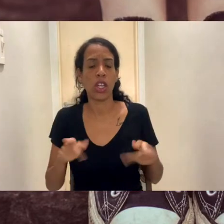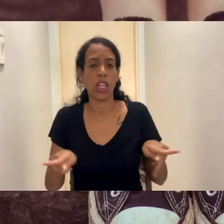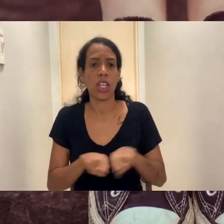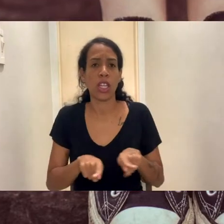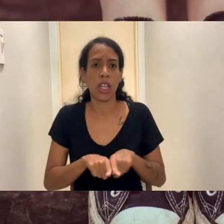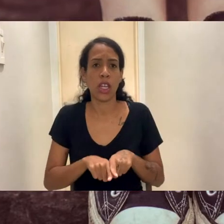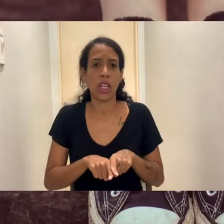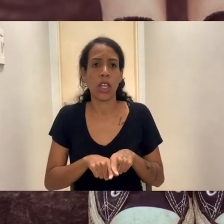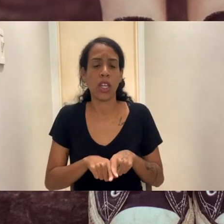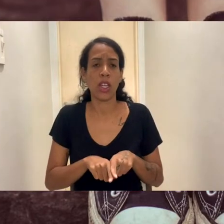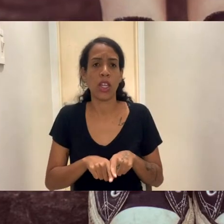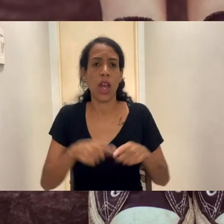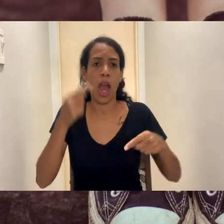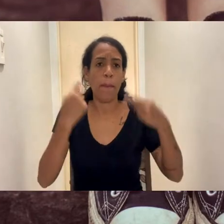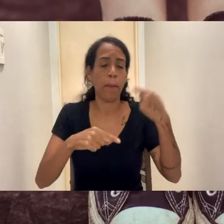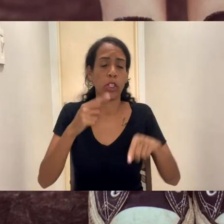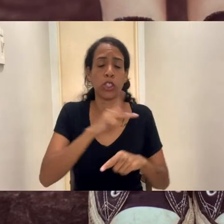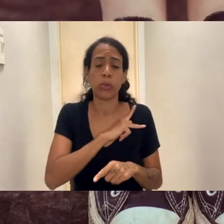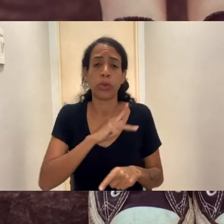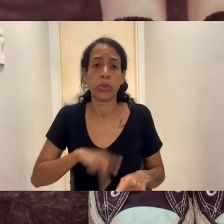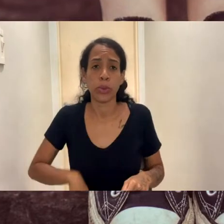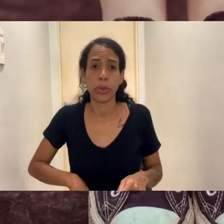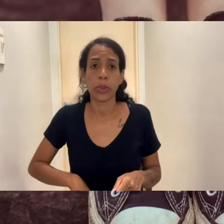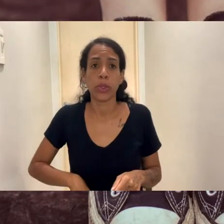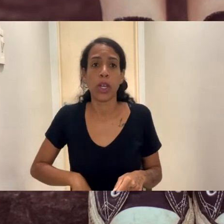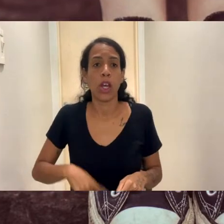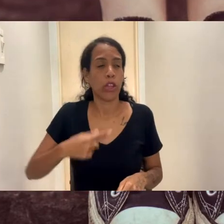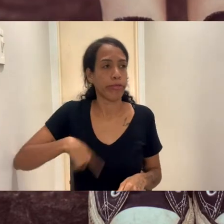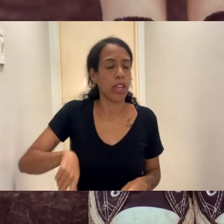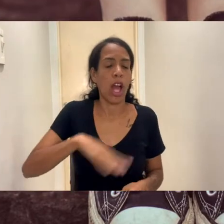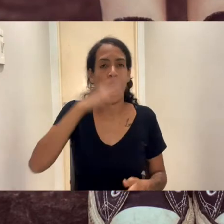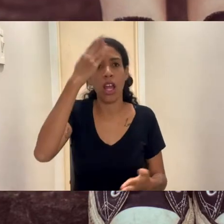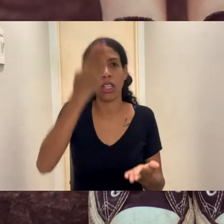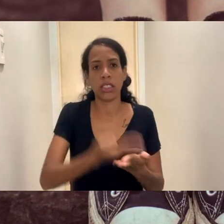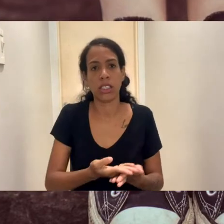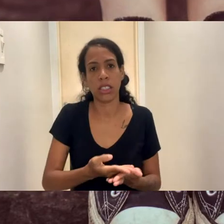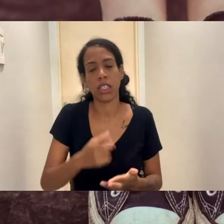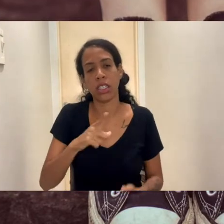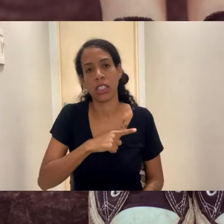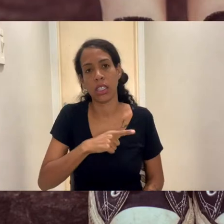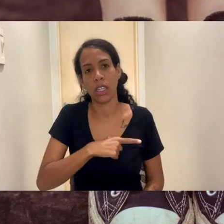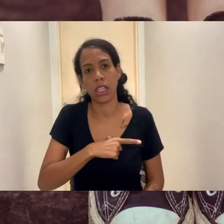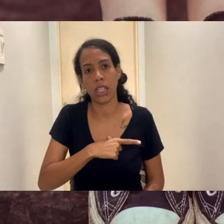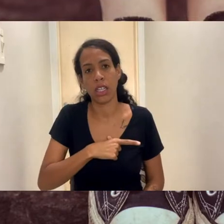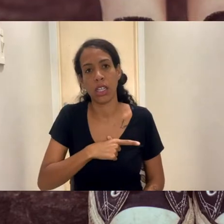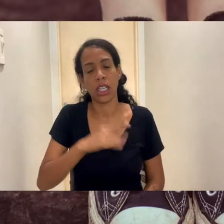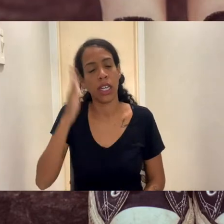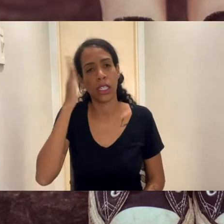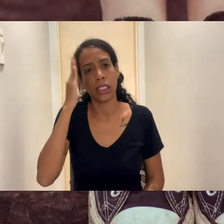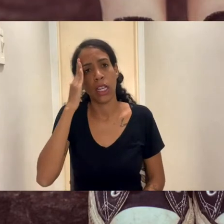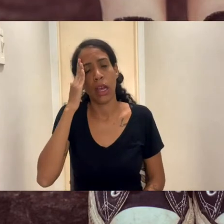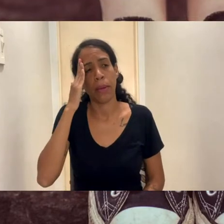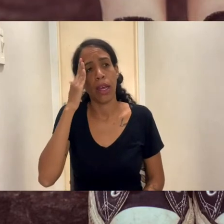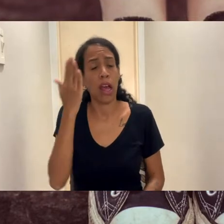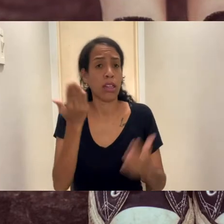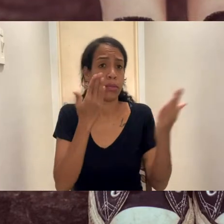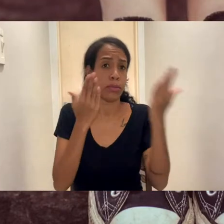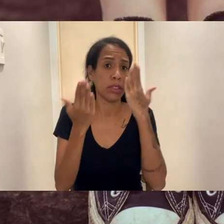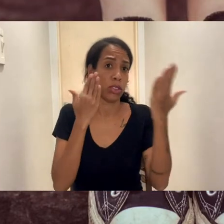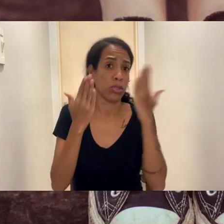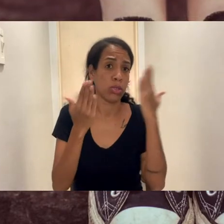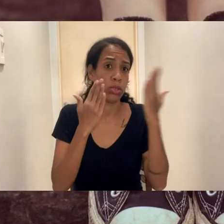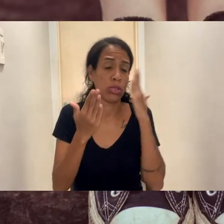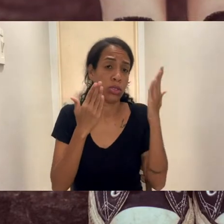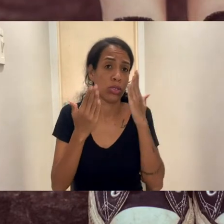atuação na política pública. A gente ainda tem hegemonicamente um saber da psicologia que